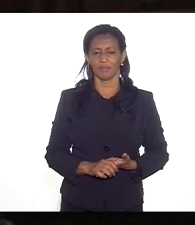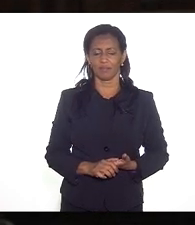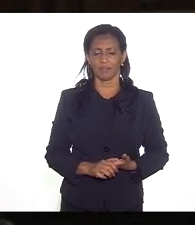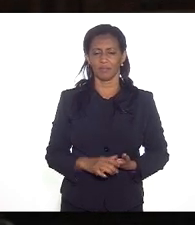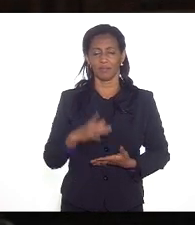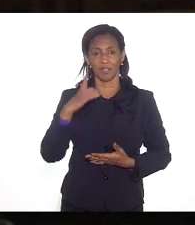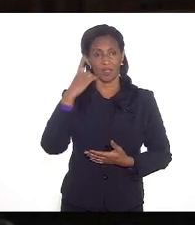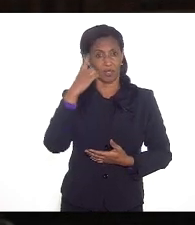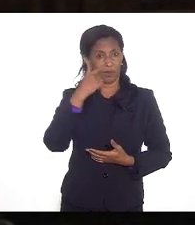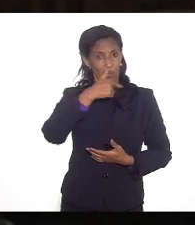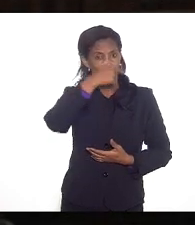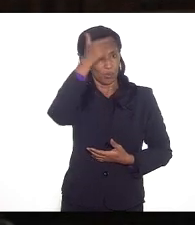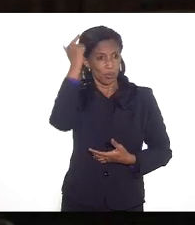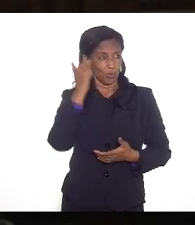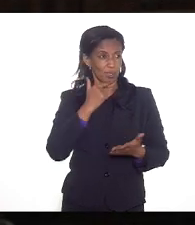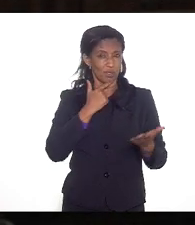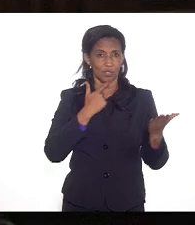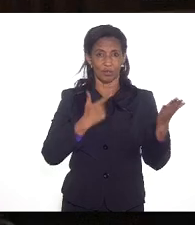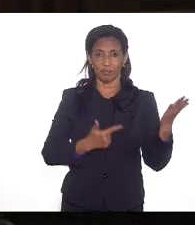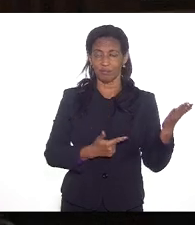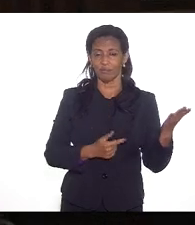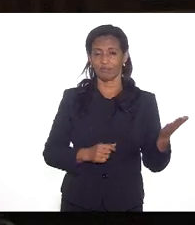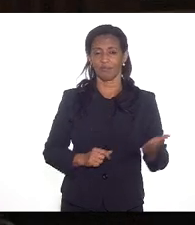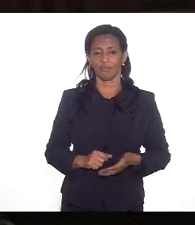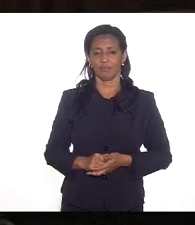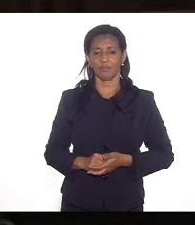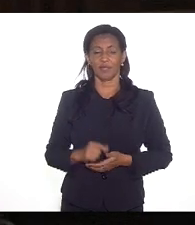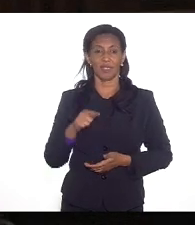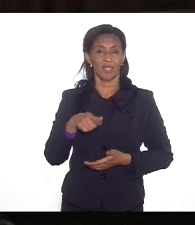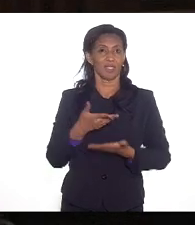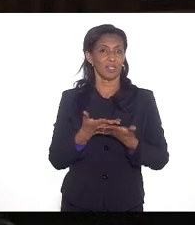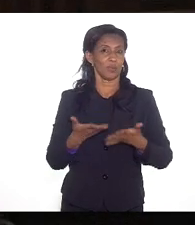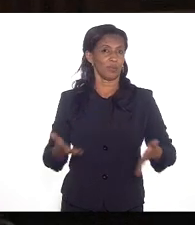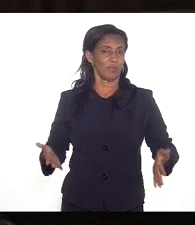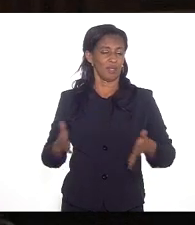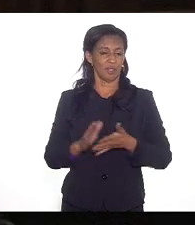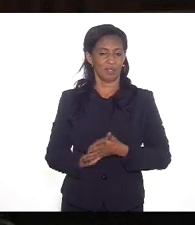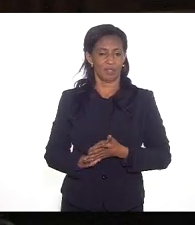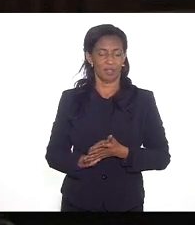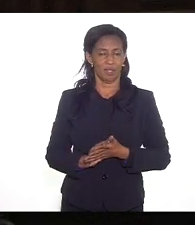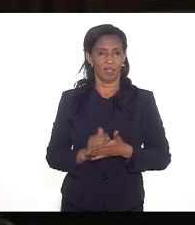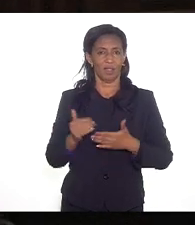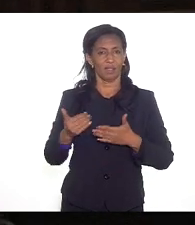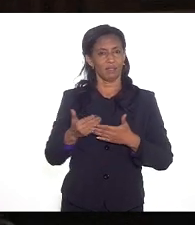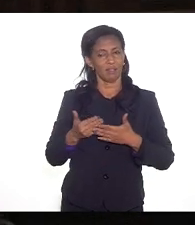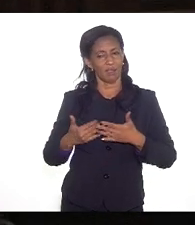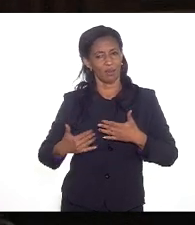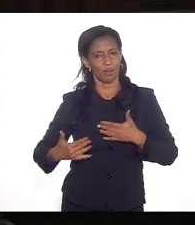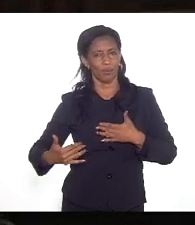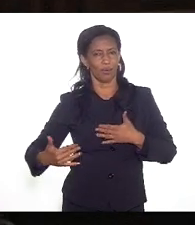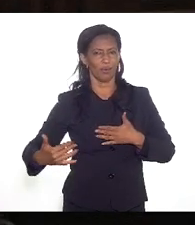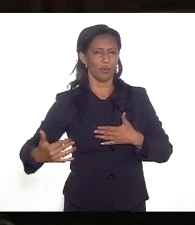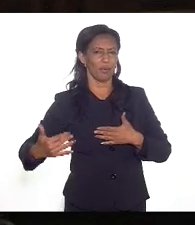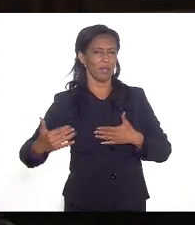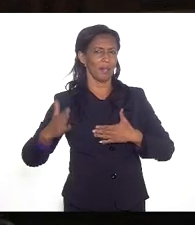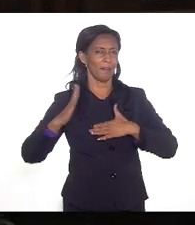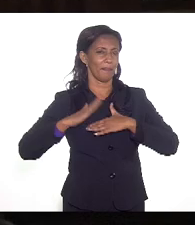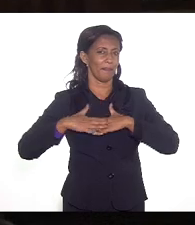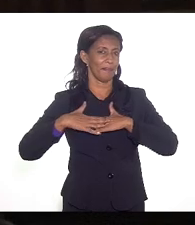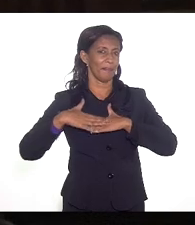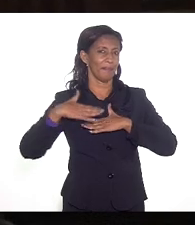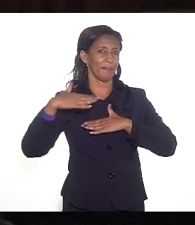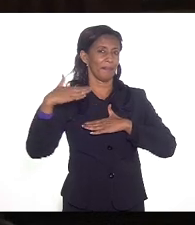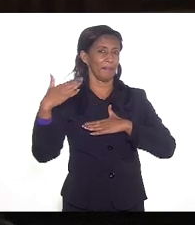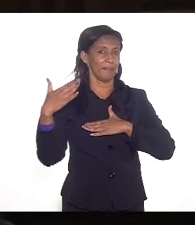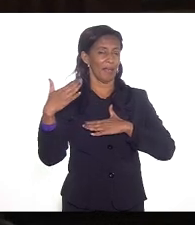Deputado Luiz Paulo disse que esta homenagem de corria muito mais